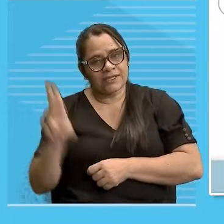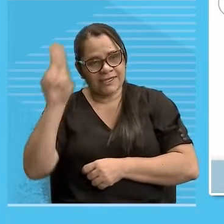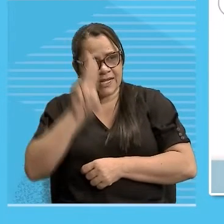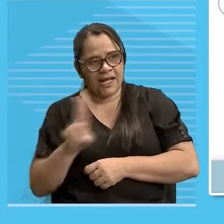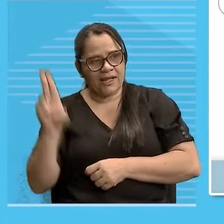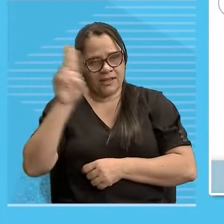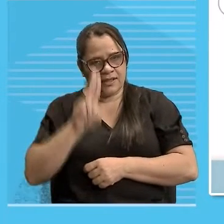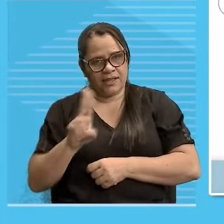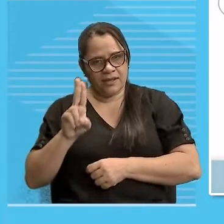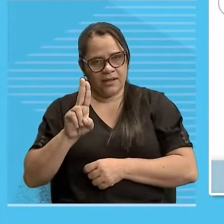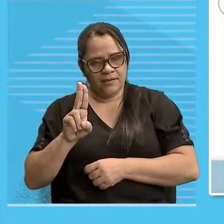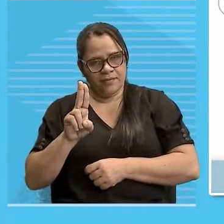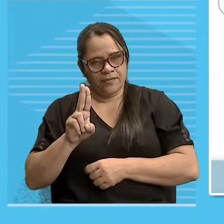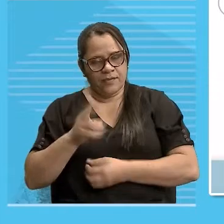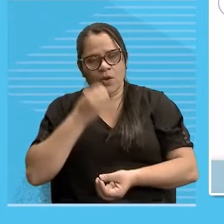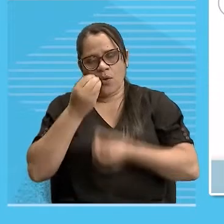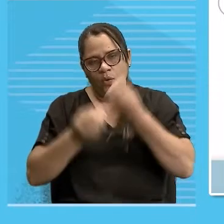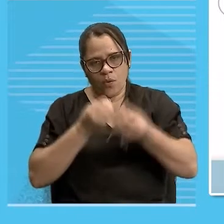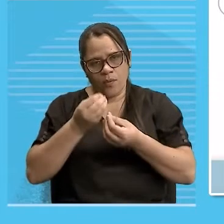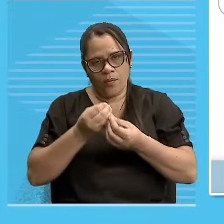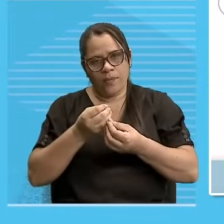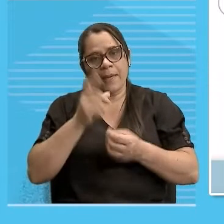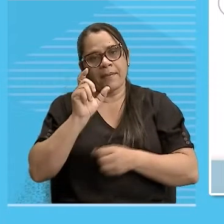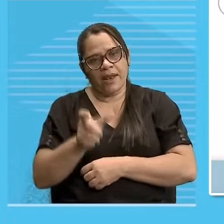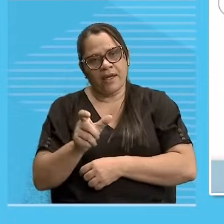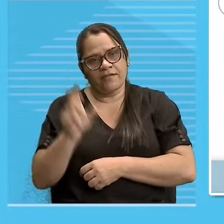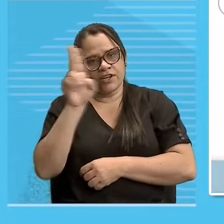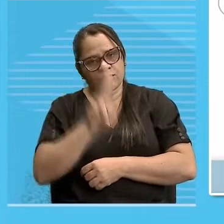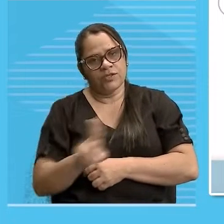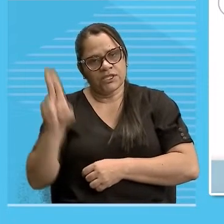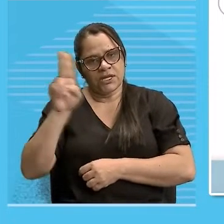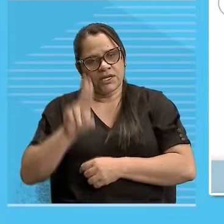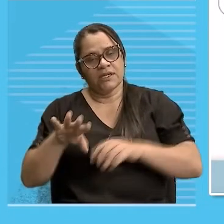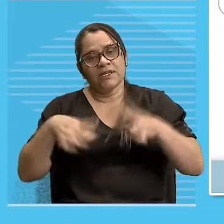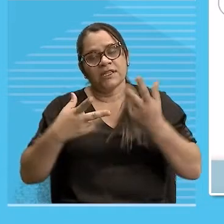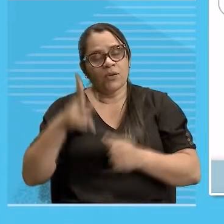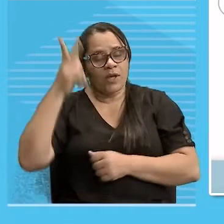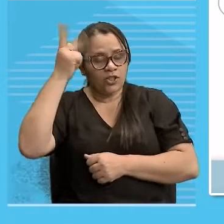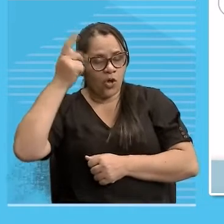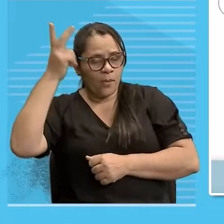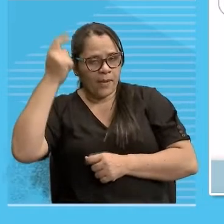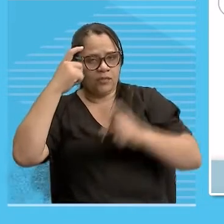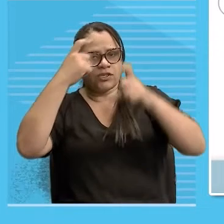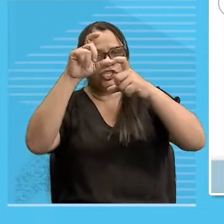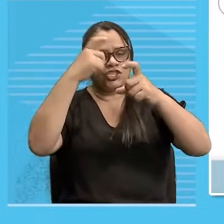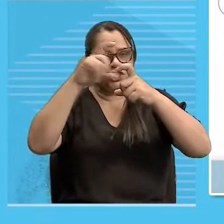foi dita, né? Isso é muito comum nas tirinhas, nos quadrinhos, ó.